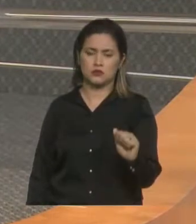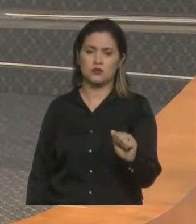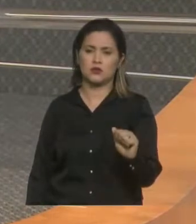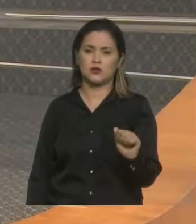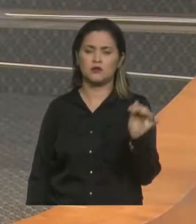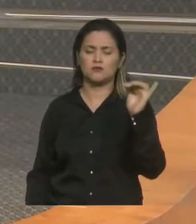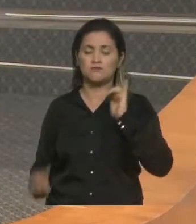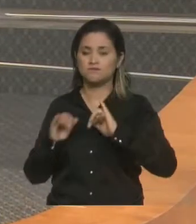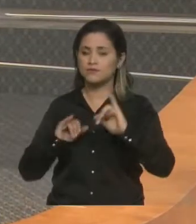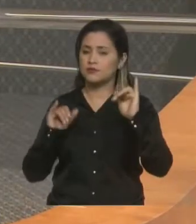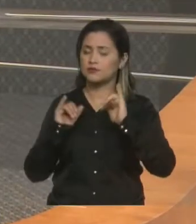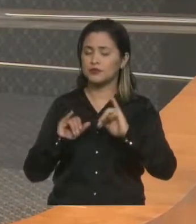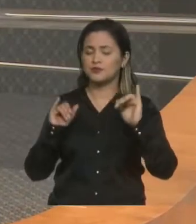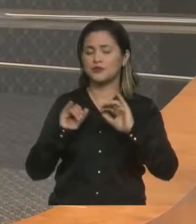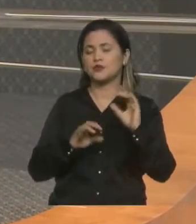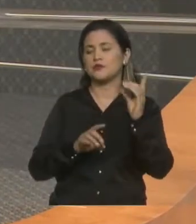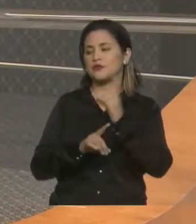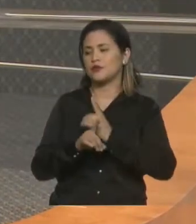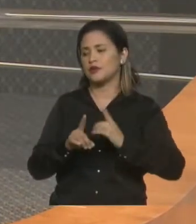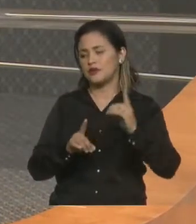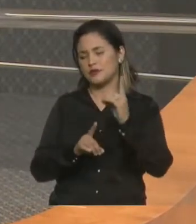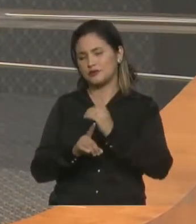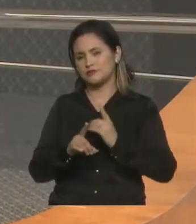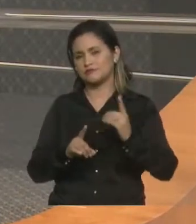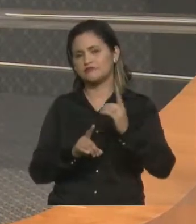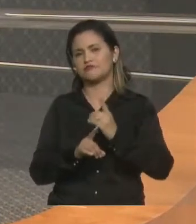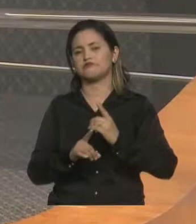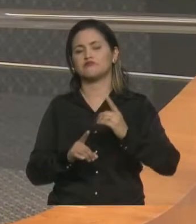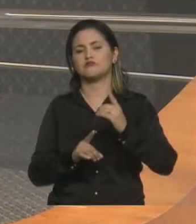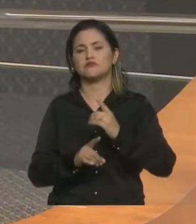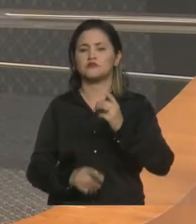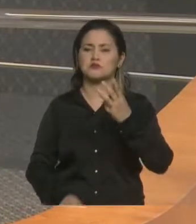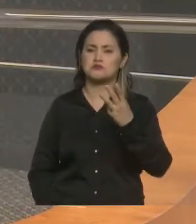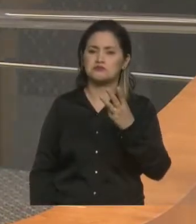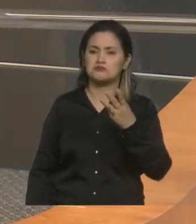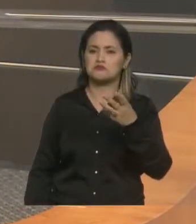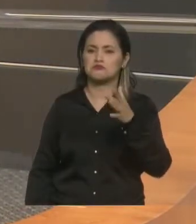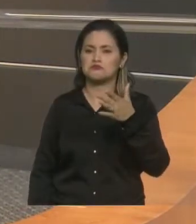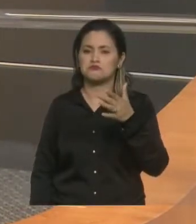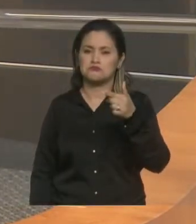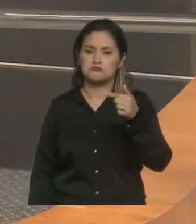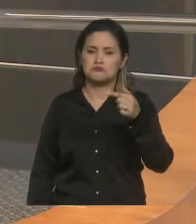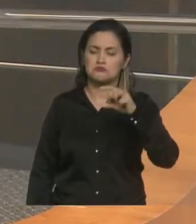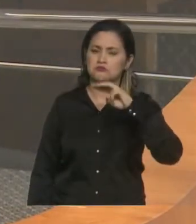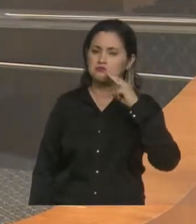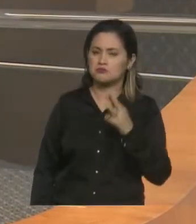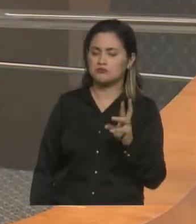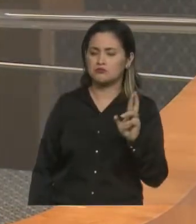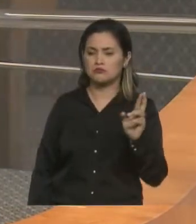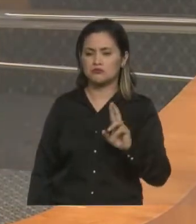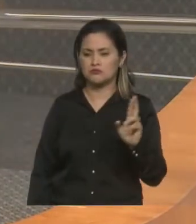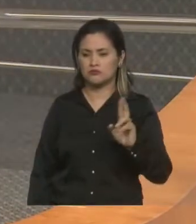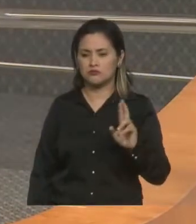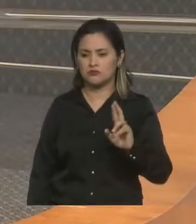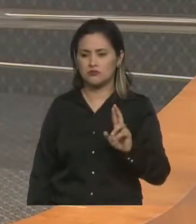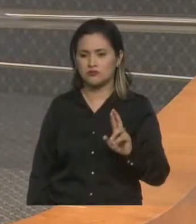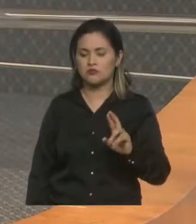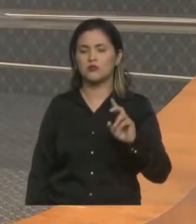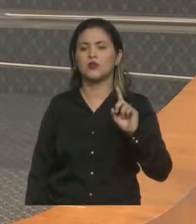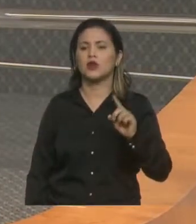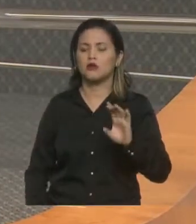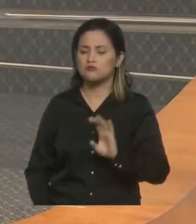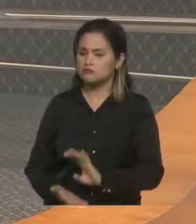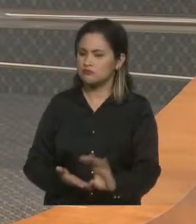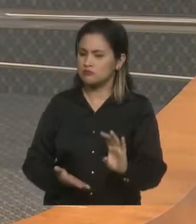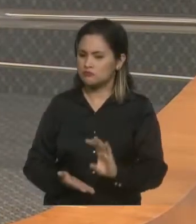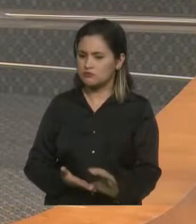de um recurso de 3 a 7 milhões de reais, que, ao meu ver, é um recurso que tem fundamental